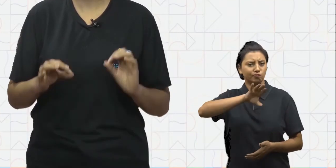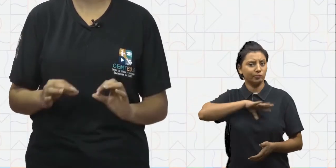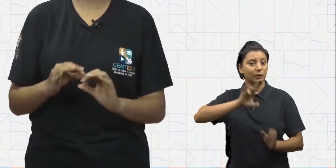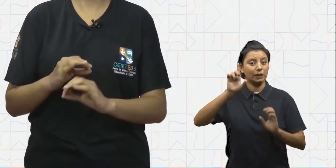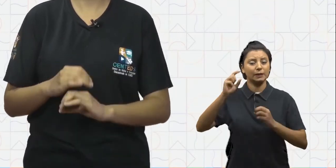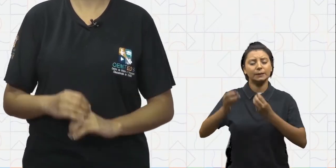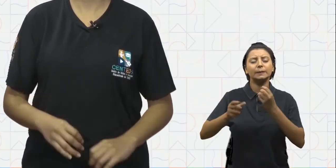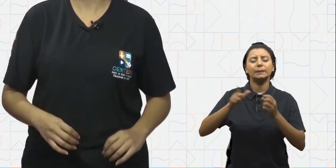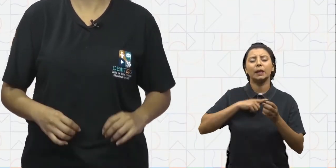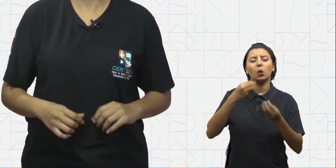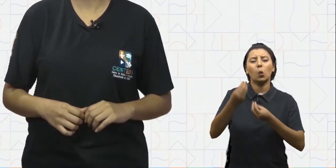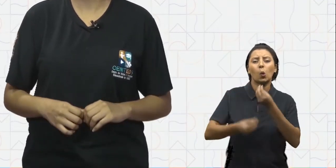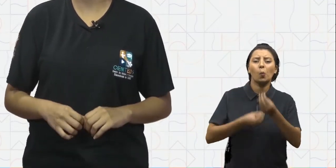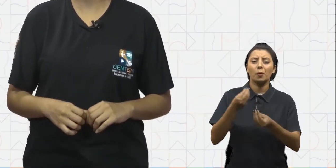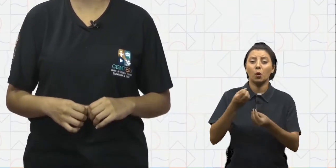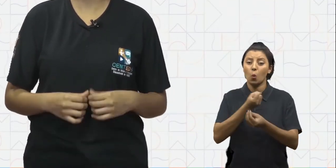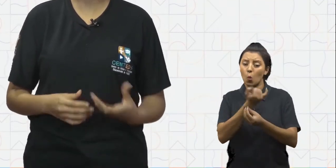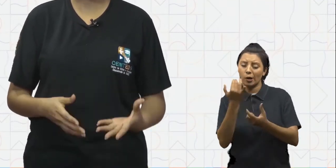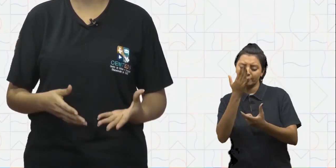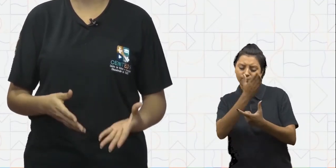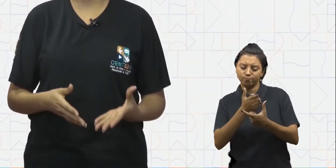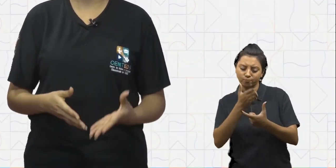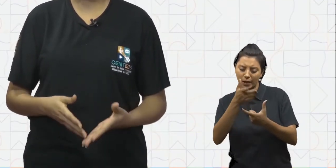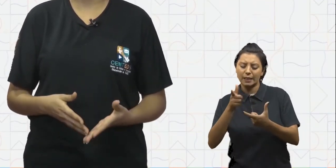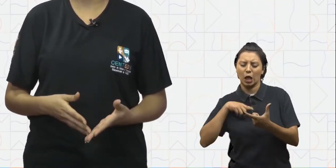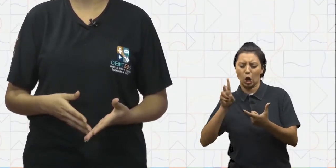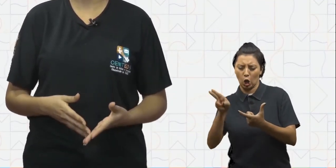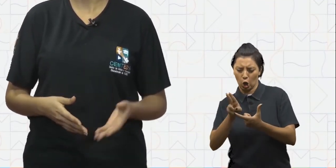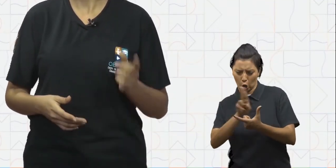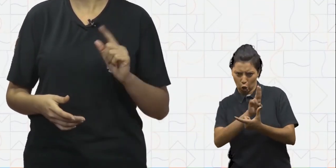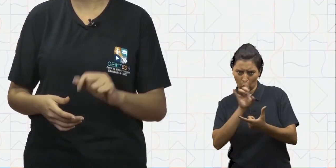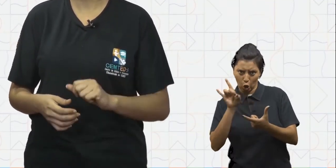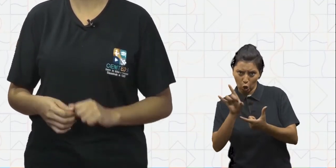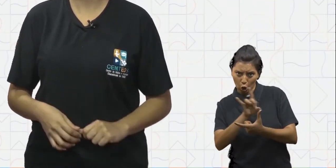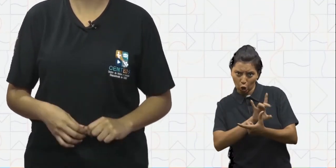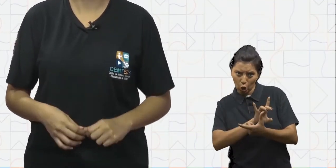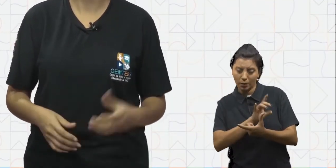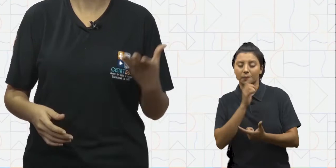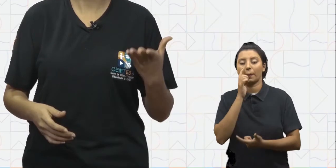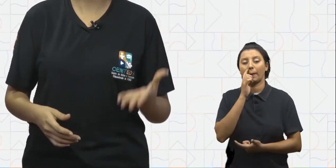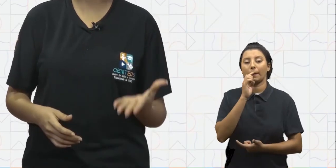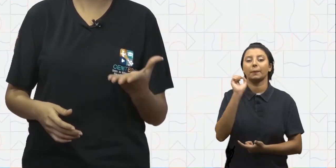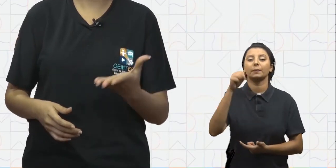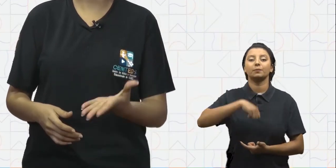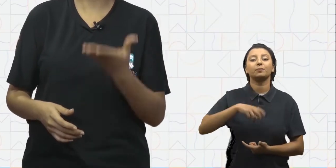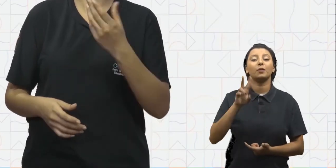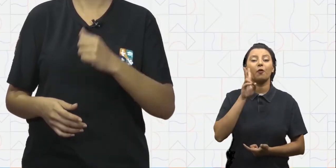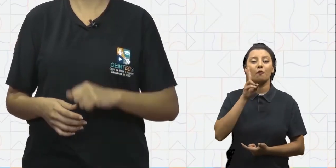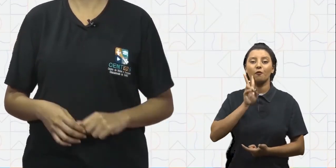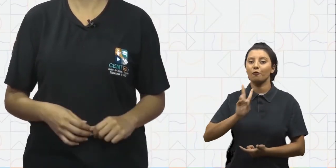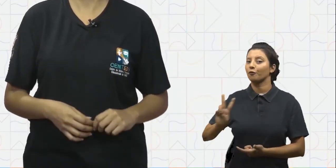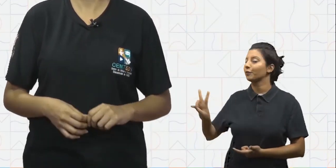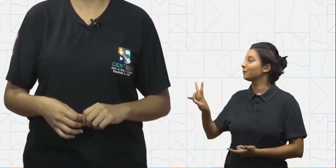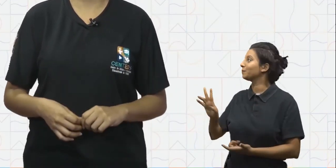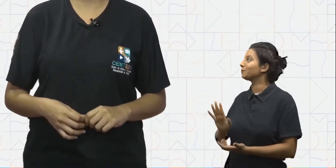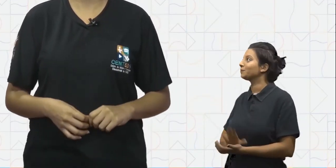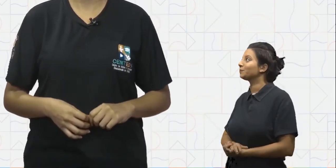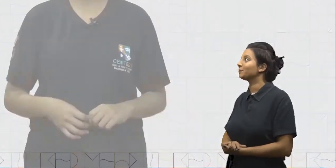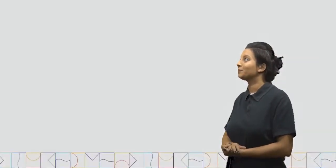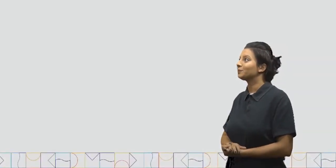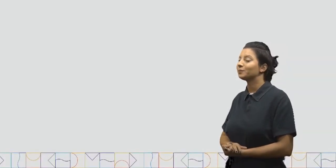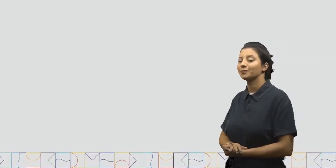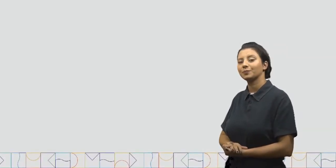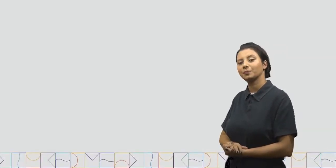uma classificação para a quantidade de sílabas de uma palavra? É isso mesmo, reveja comigo essas